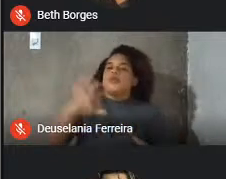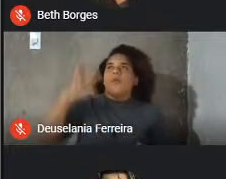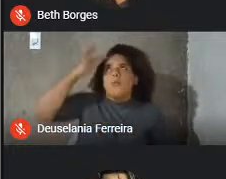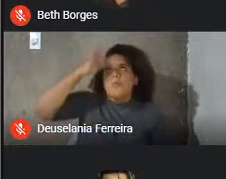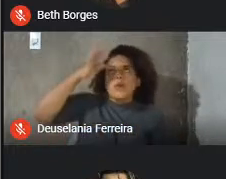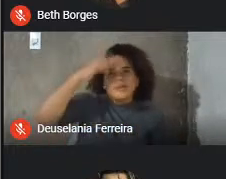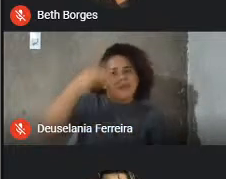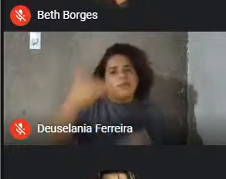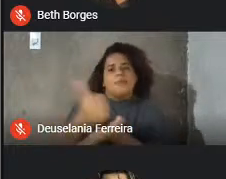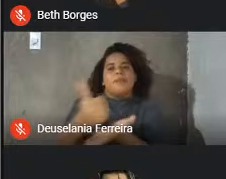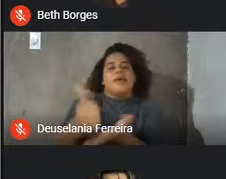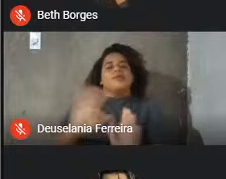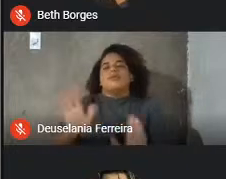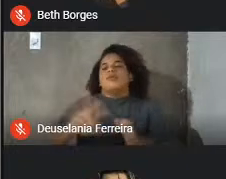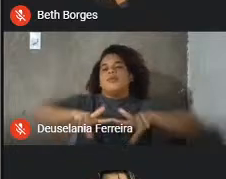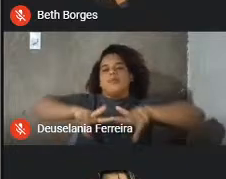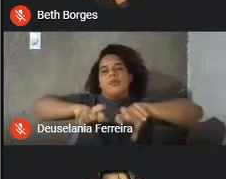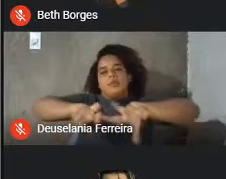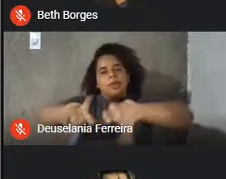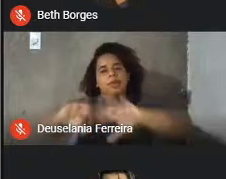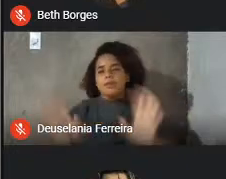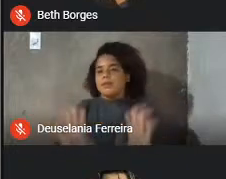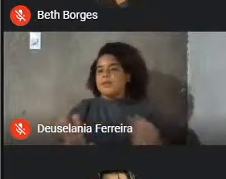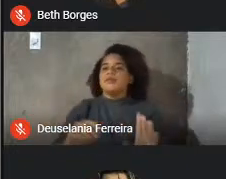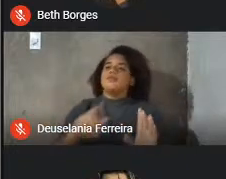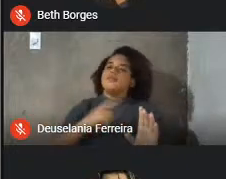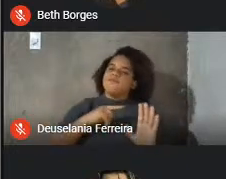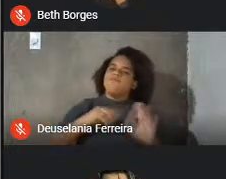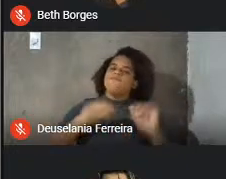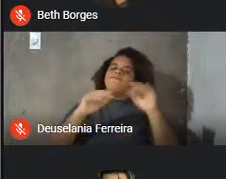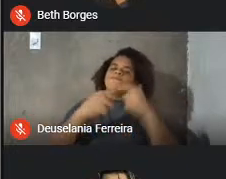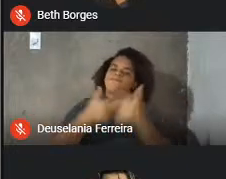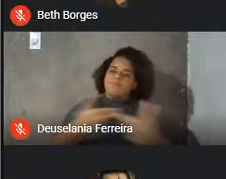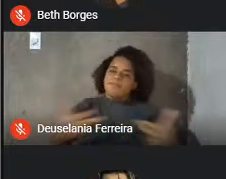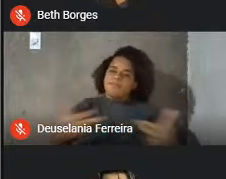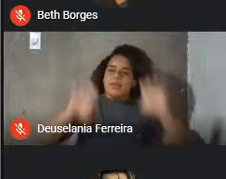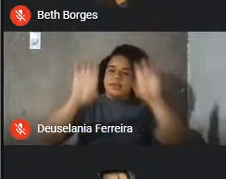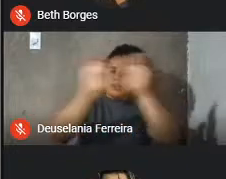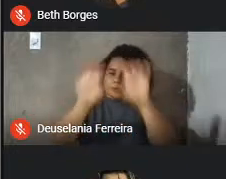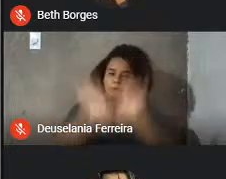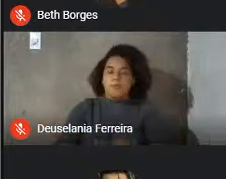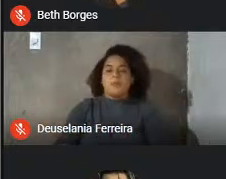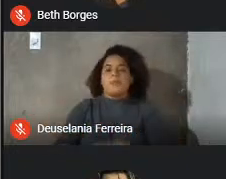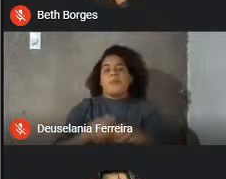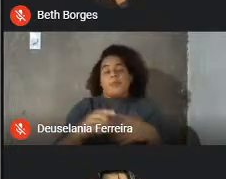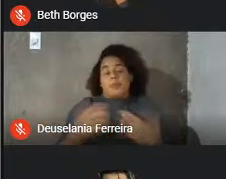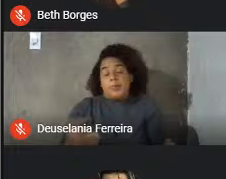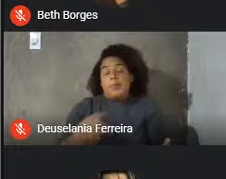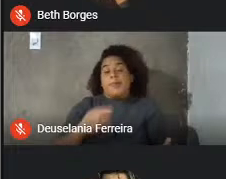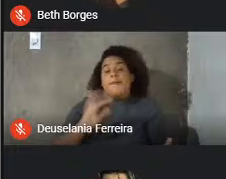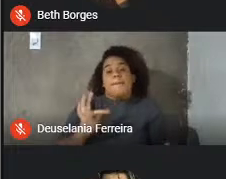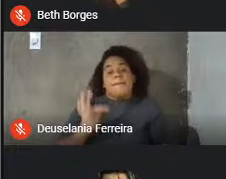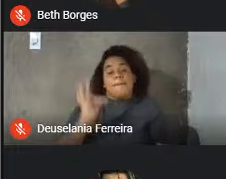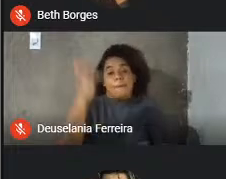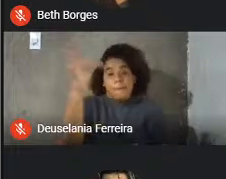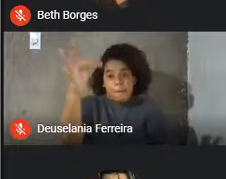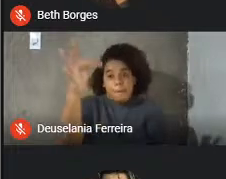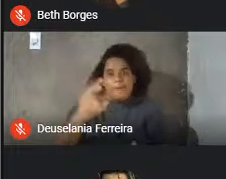só uma abordagem, são várias estruturas, tá? Só o futuro é uma realidade, o futuro